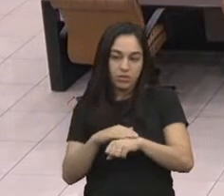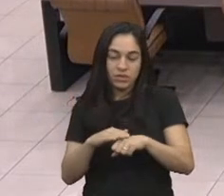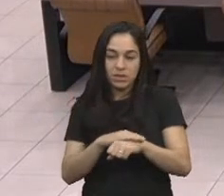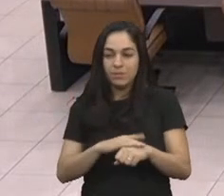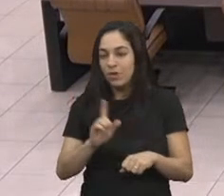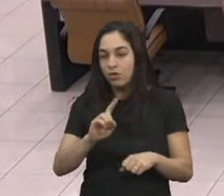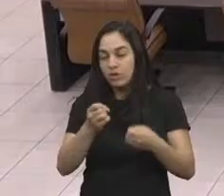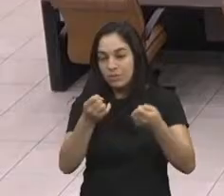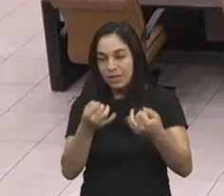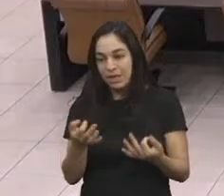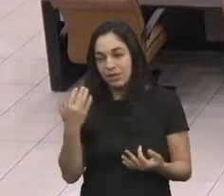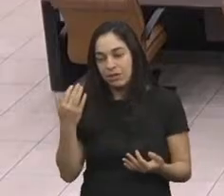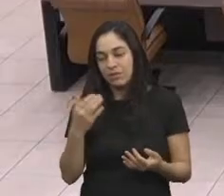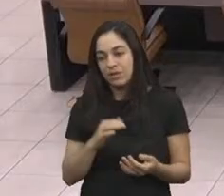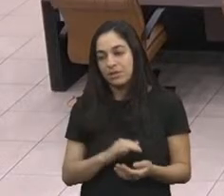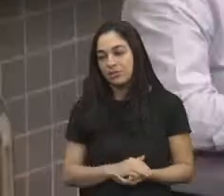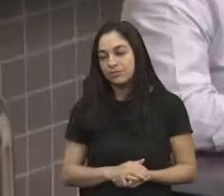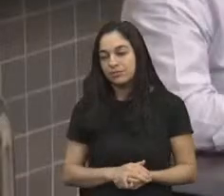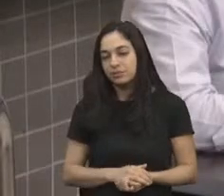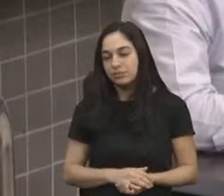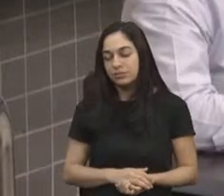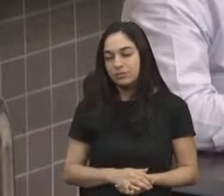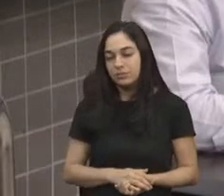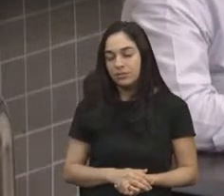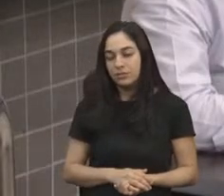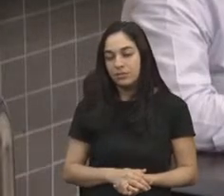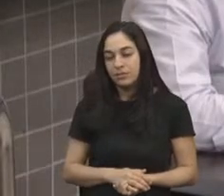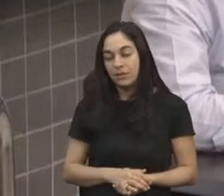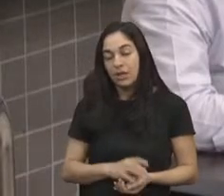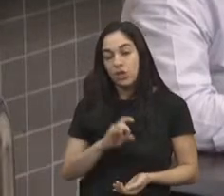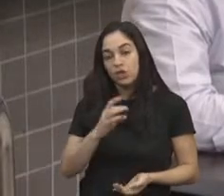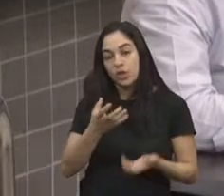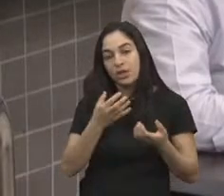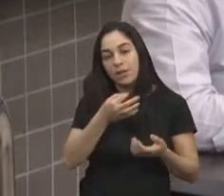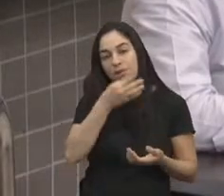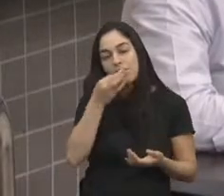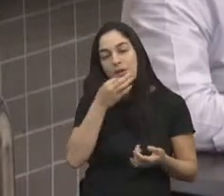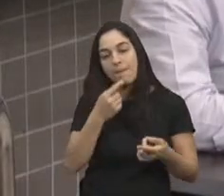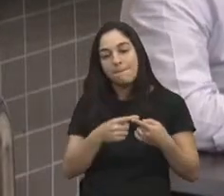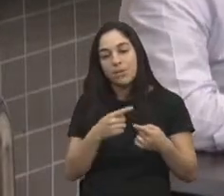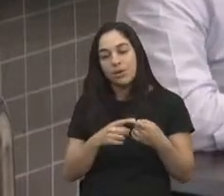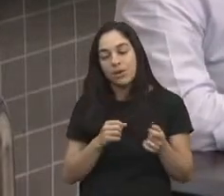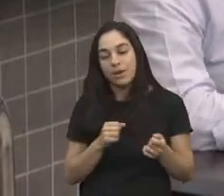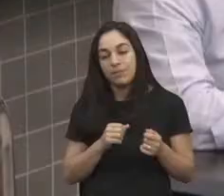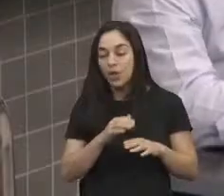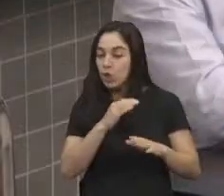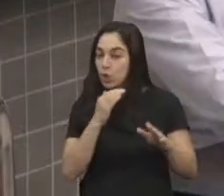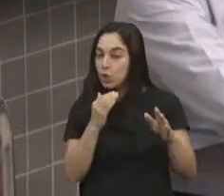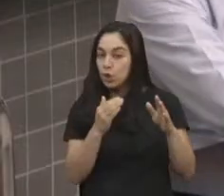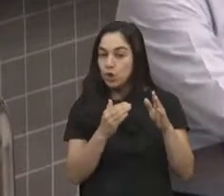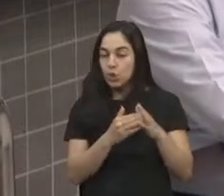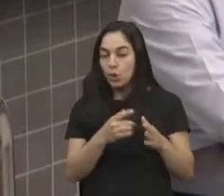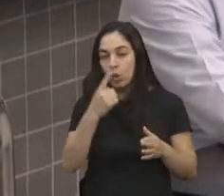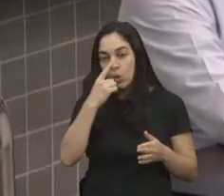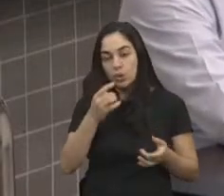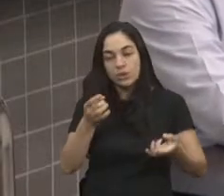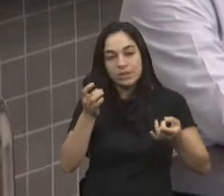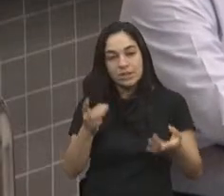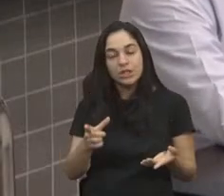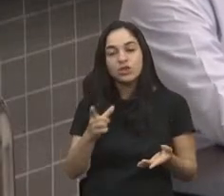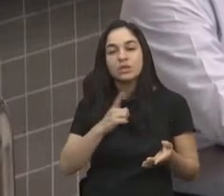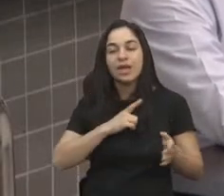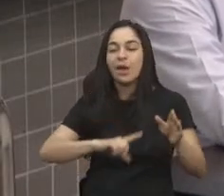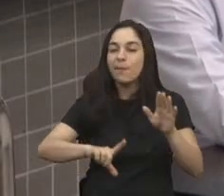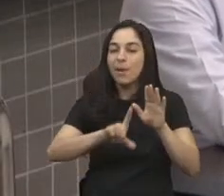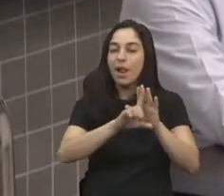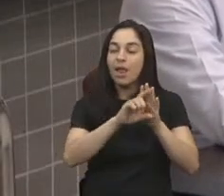foi explicado na outra vez. Só contribuir uma coisa que eu acho que é importante falar, que vão assim, todos os resíduos têm uma legislação que tem que